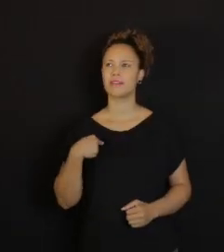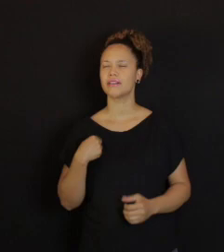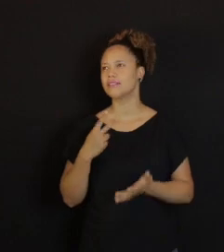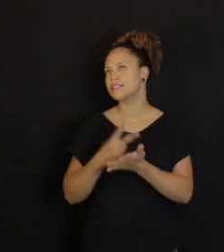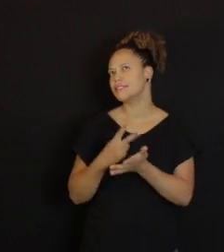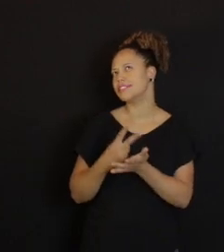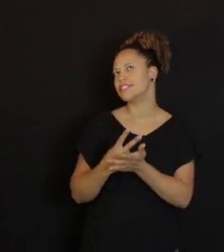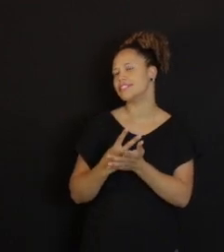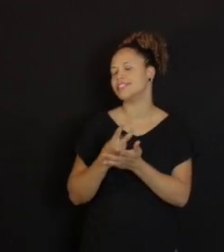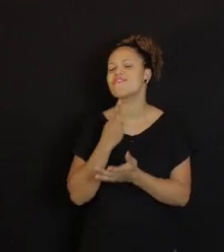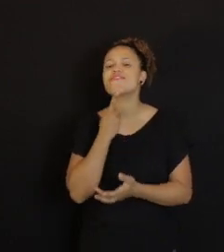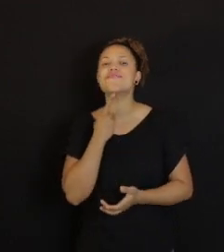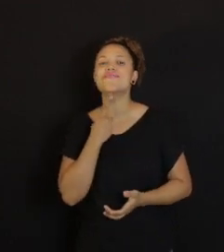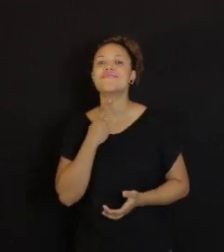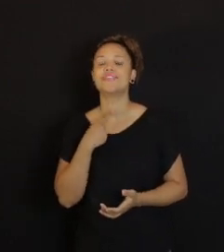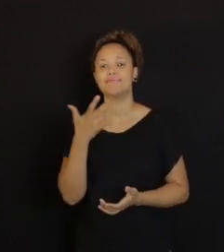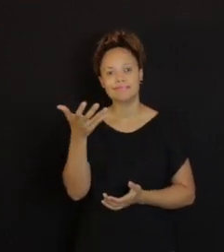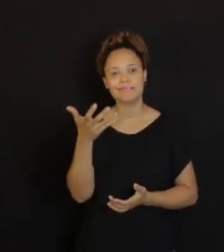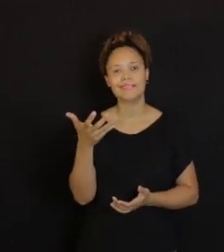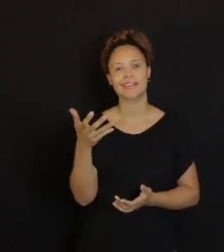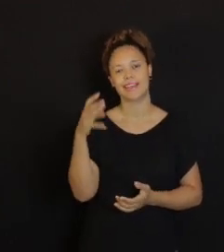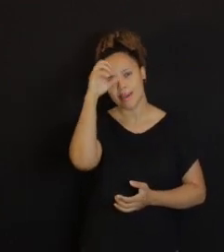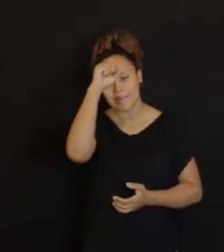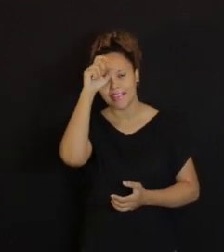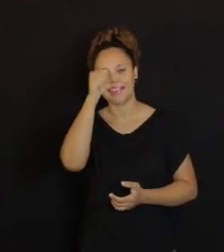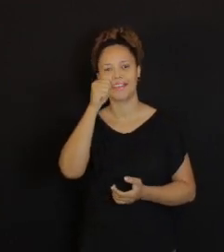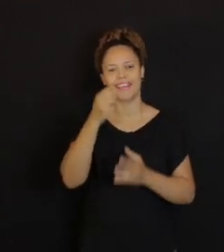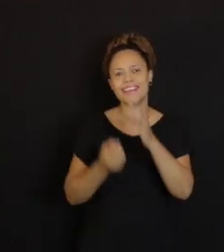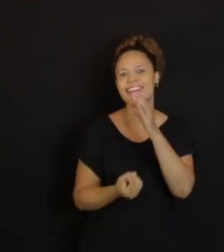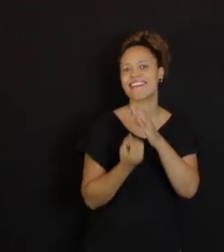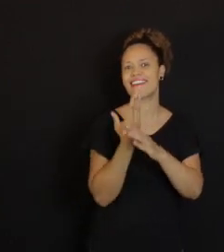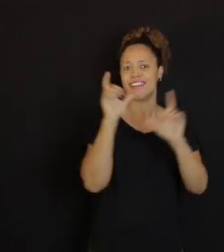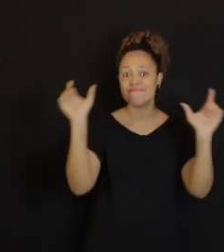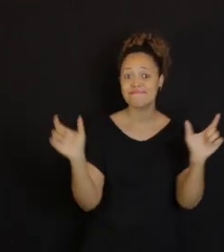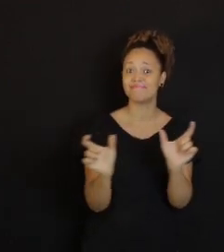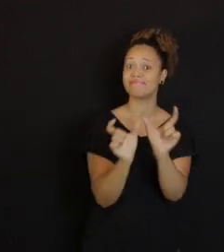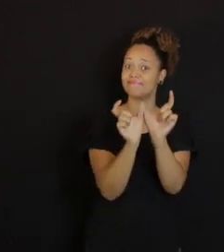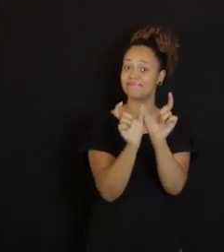Tinha essa veia de querer de criar, de compor, né?